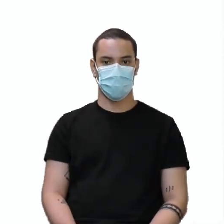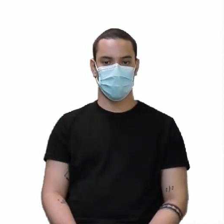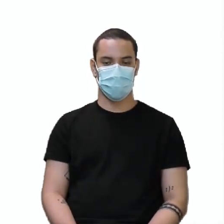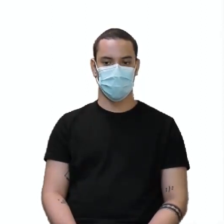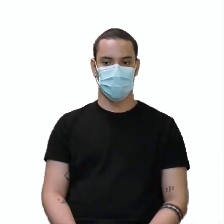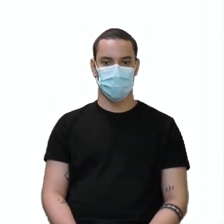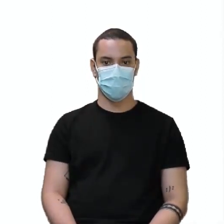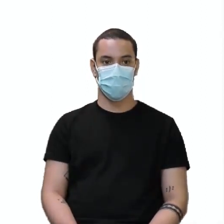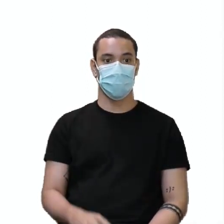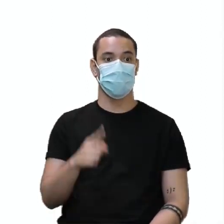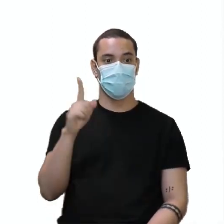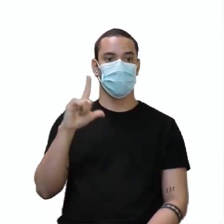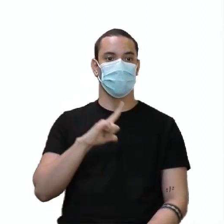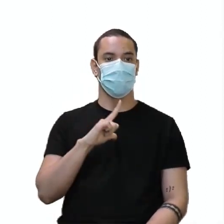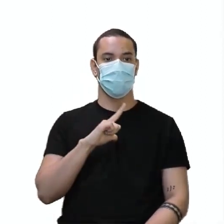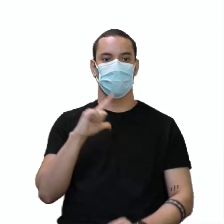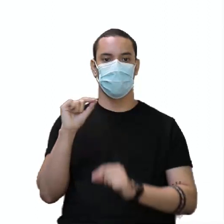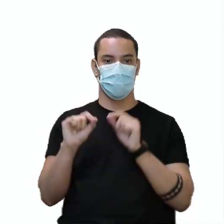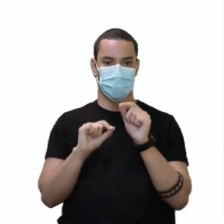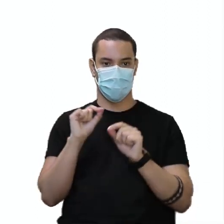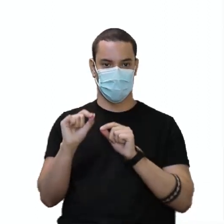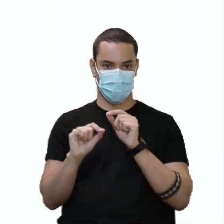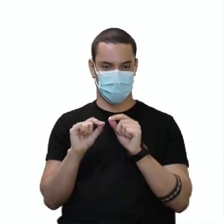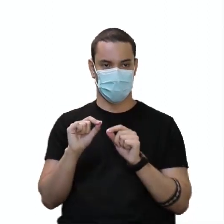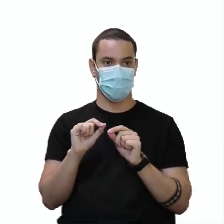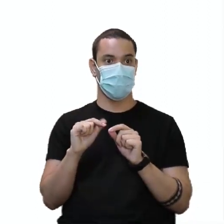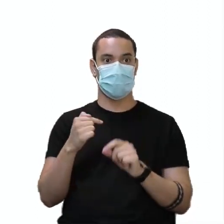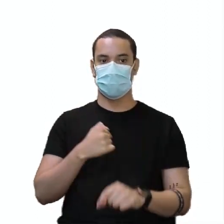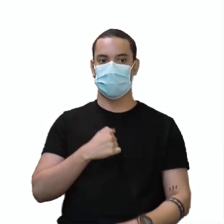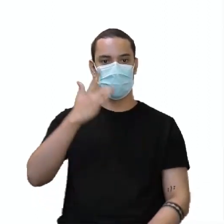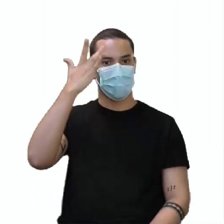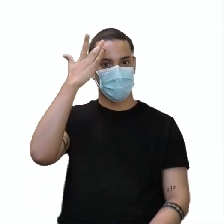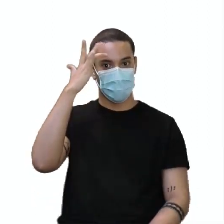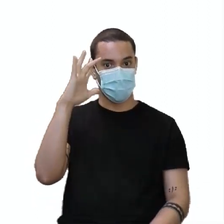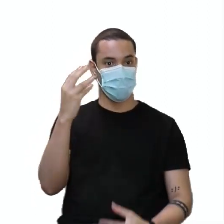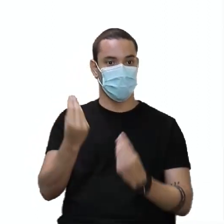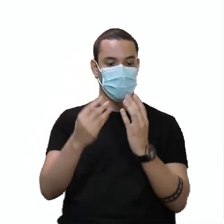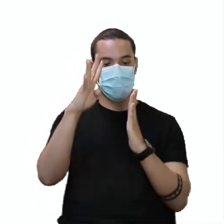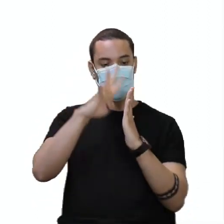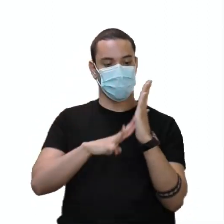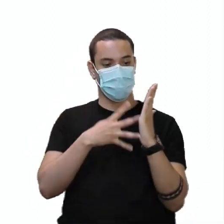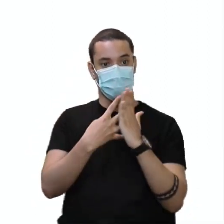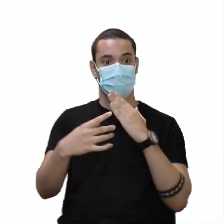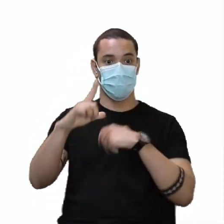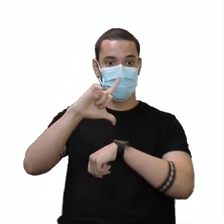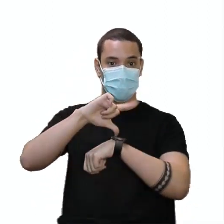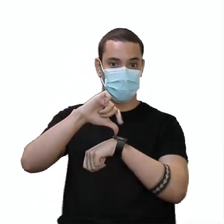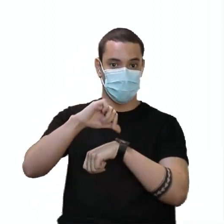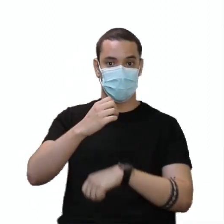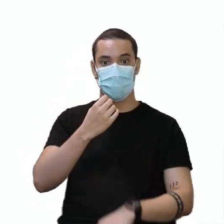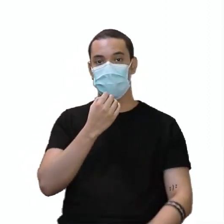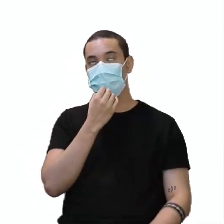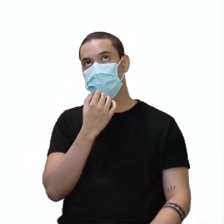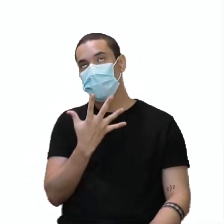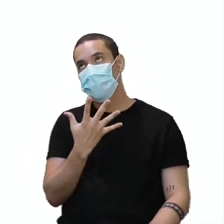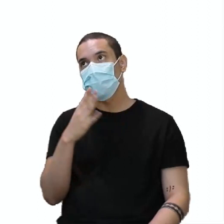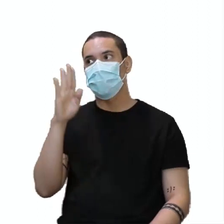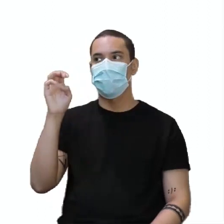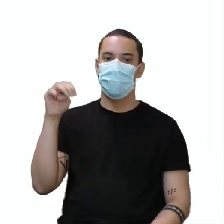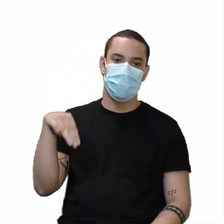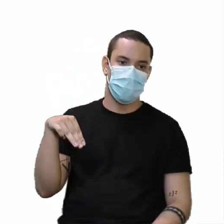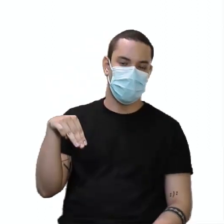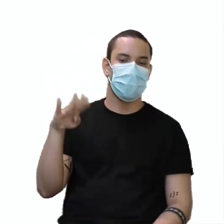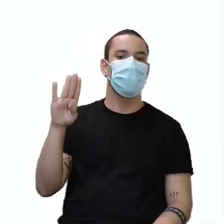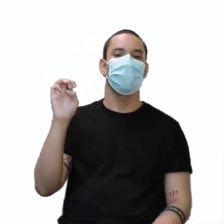tem a questão de good ou well. Então, eu não sei a tabela de horário muito bom ou muito bem. Muito